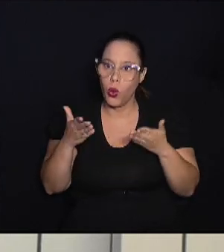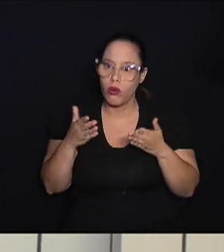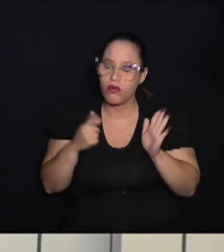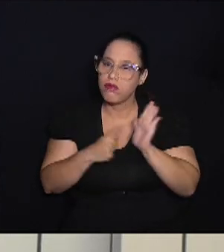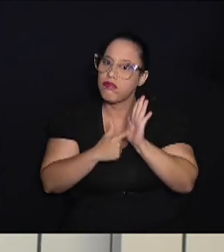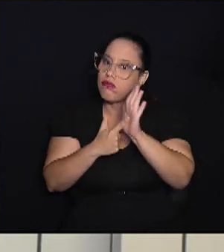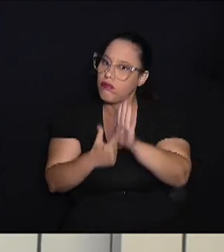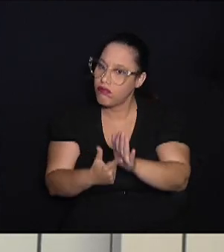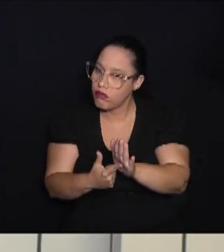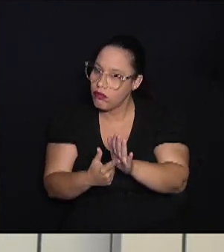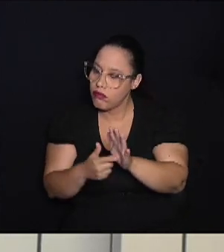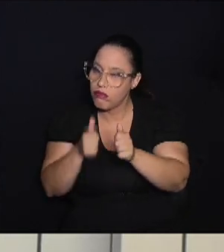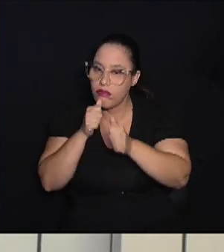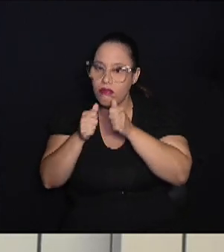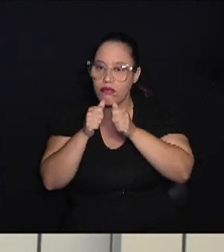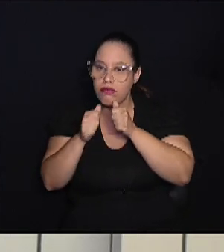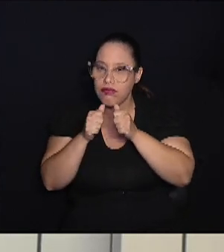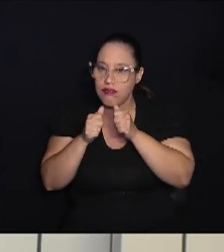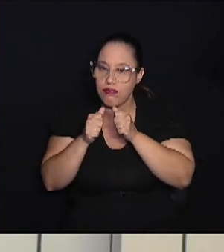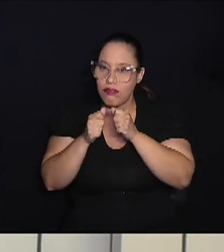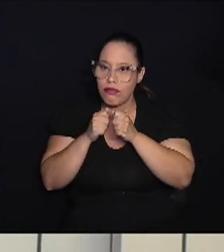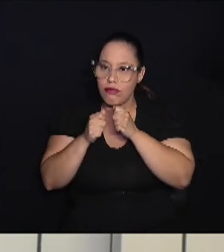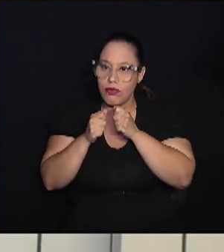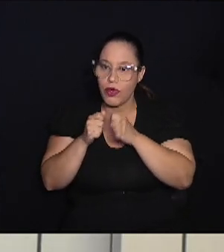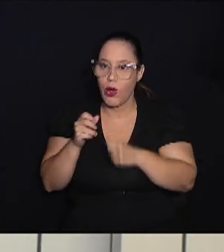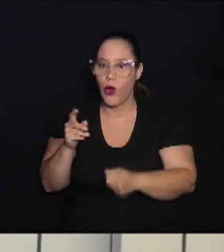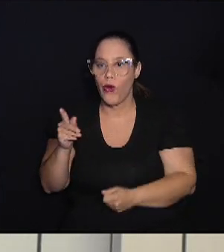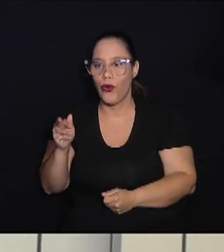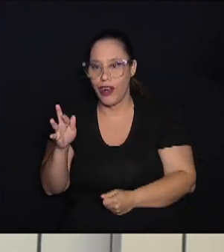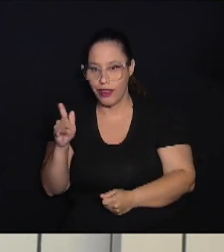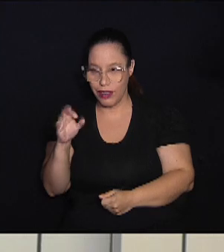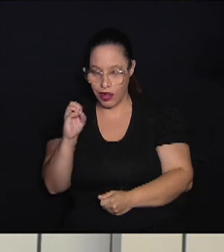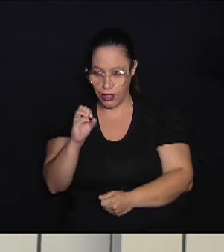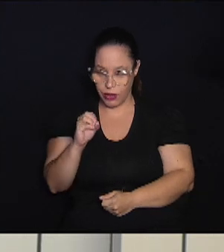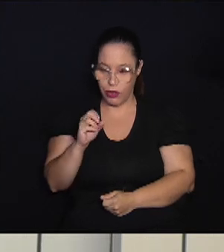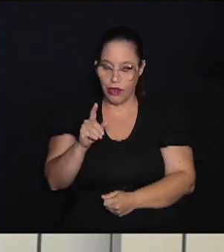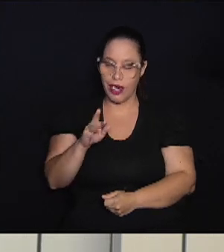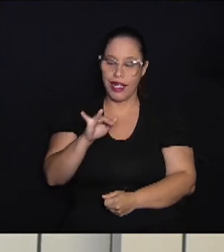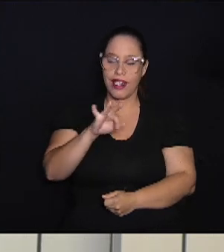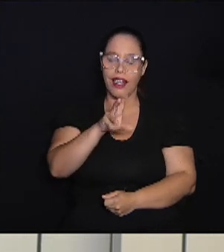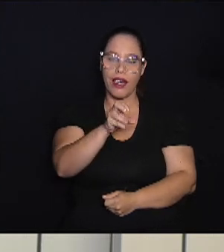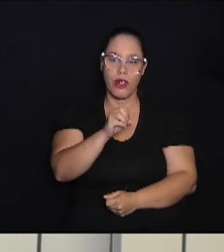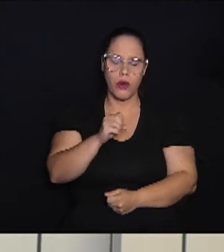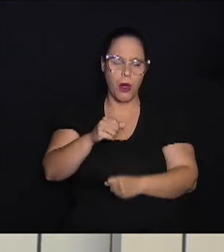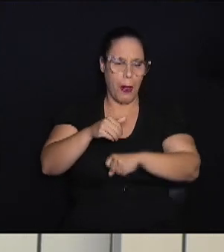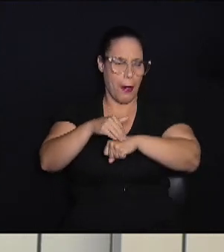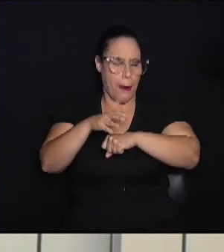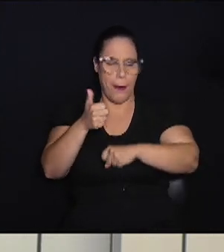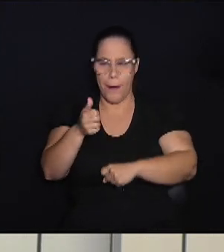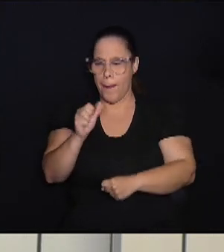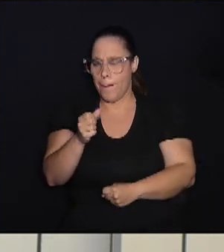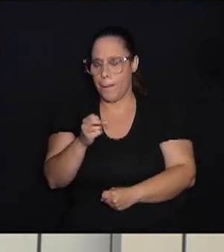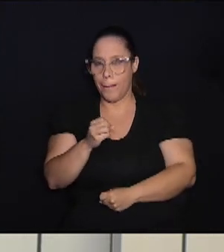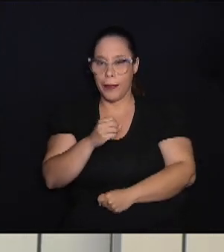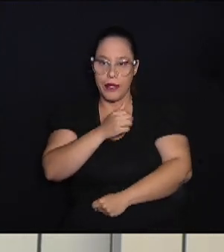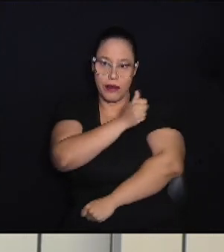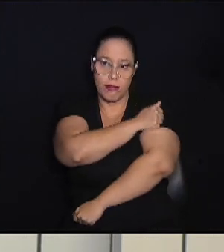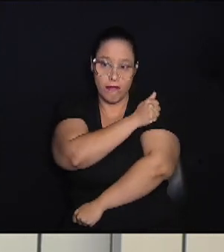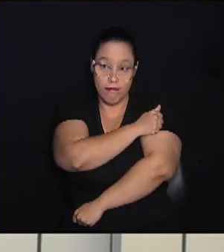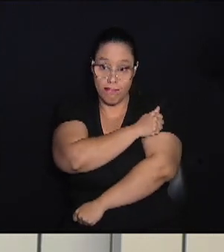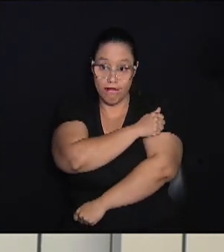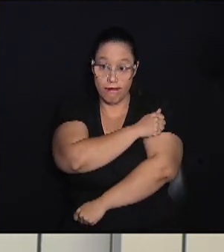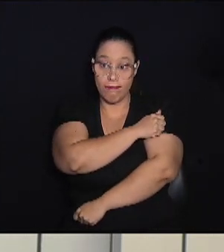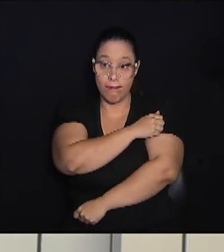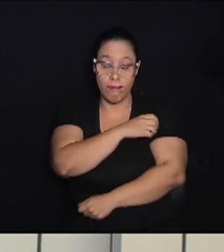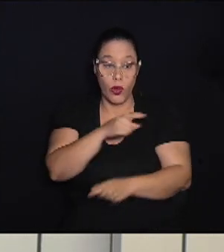uma reportagem sobre a Escola Estadual Francisco Glicério. Com mais de 600 alunos matriculados, a